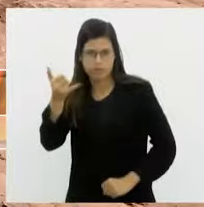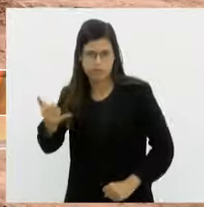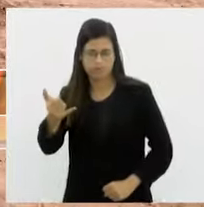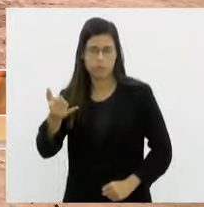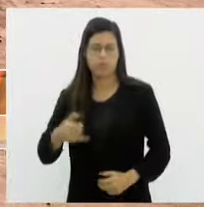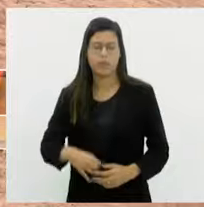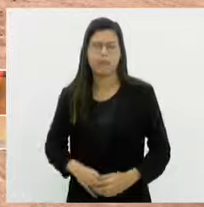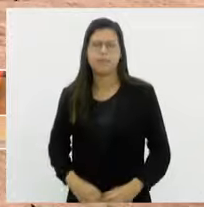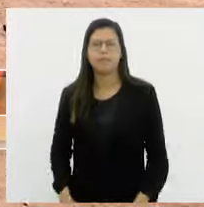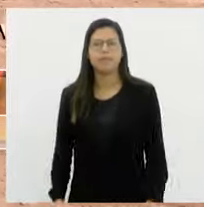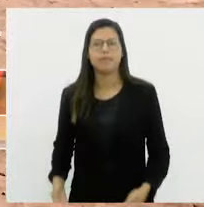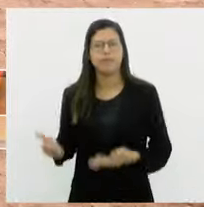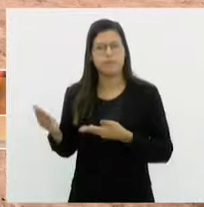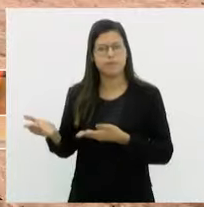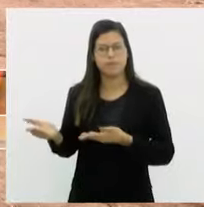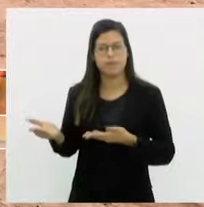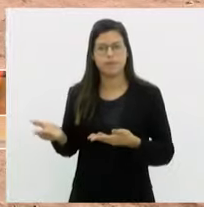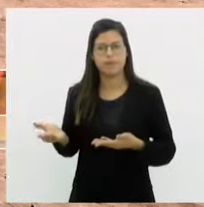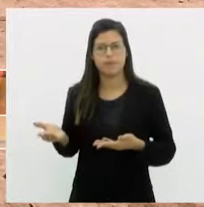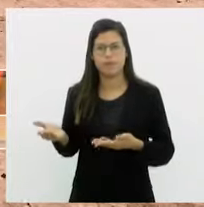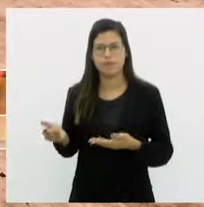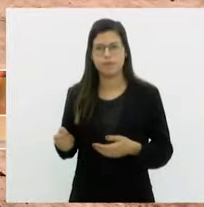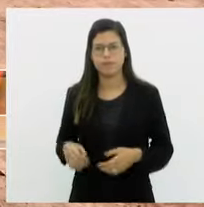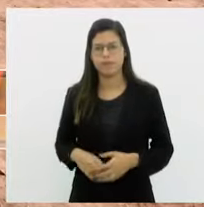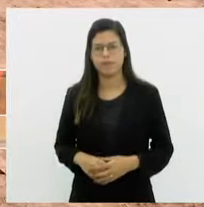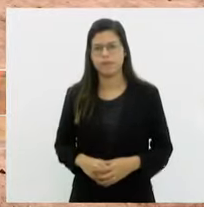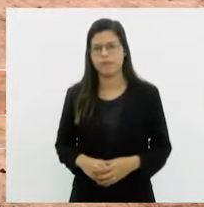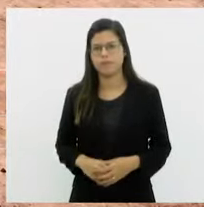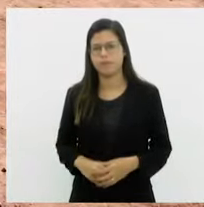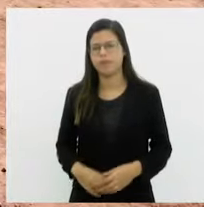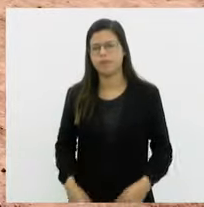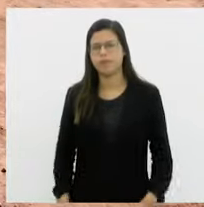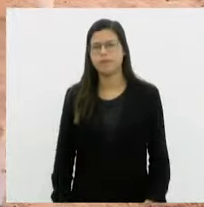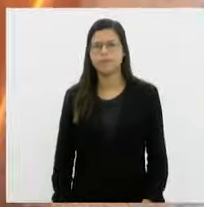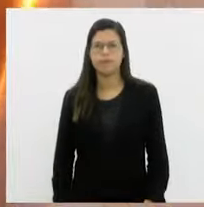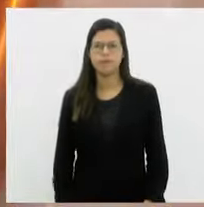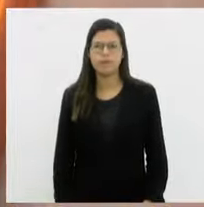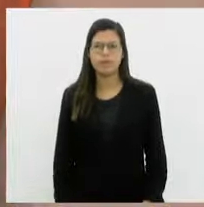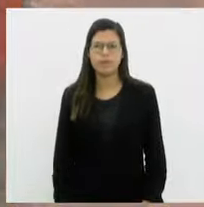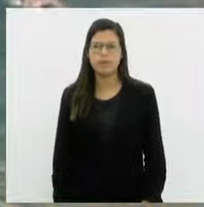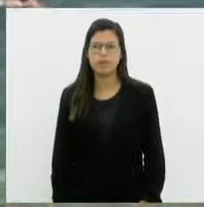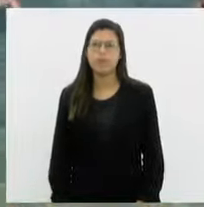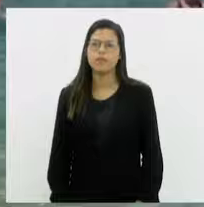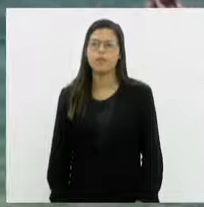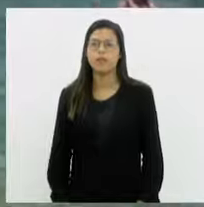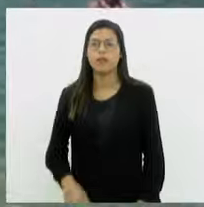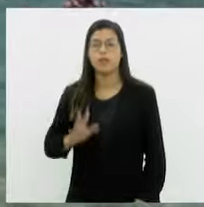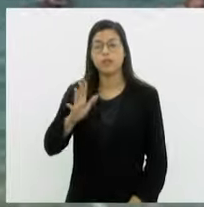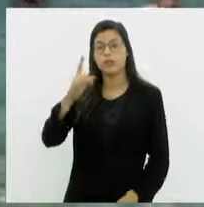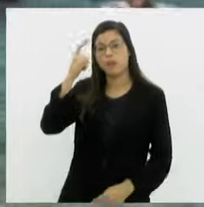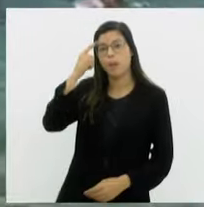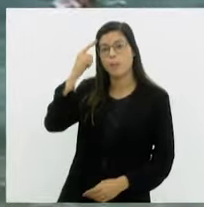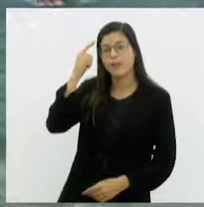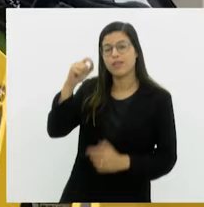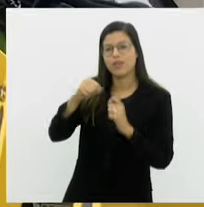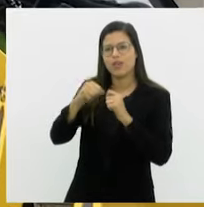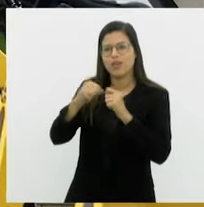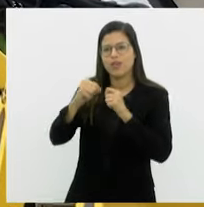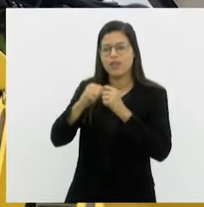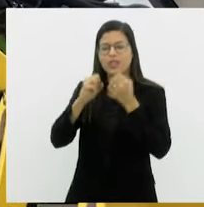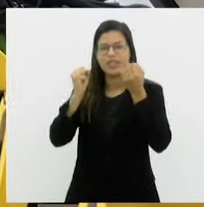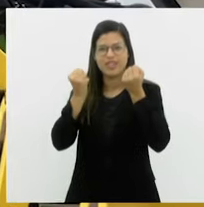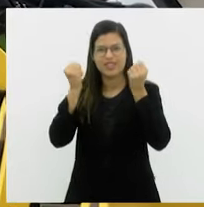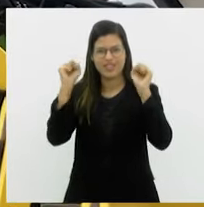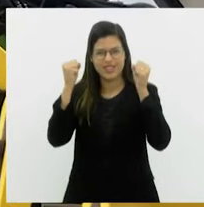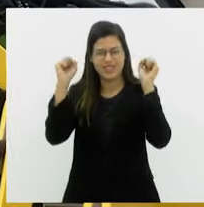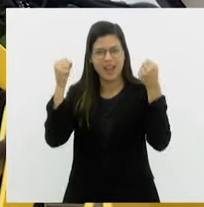ou 2253 1177 para ligações da capital. Já pensou em fazer hidroginástica,